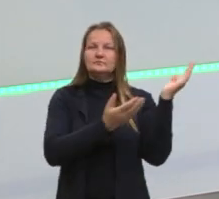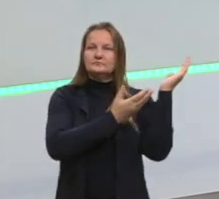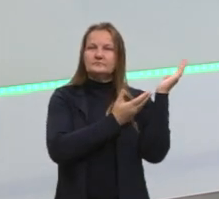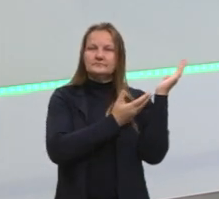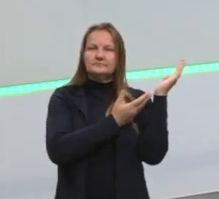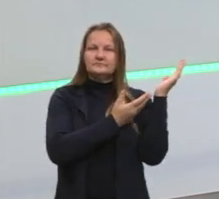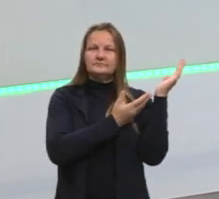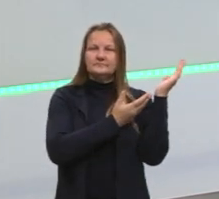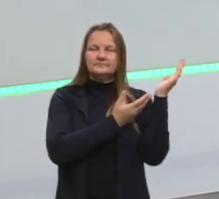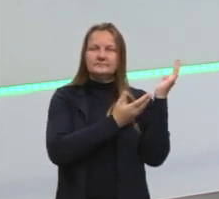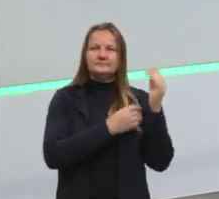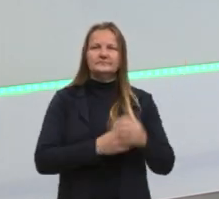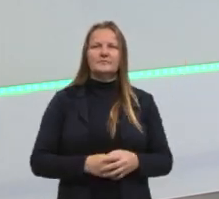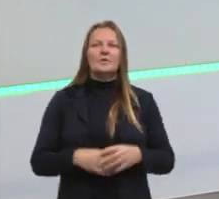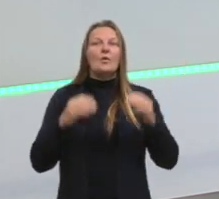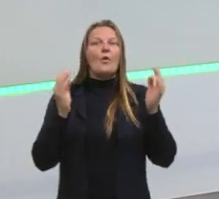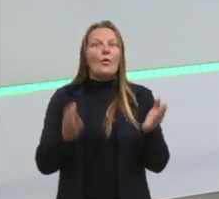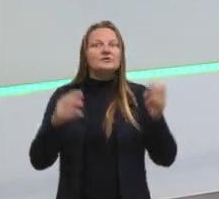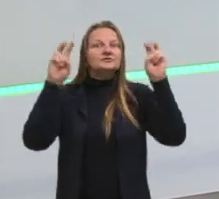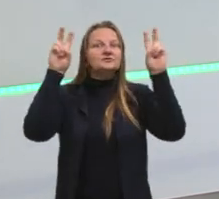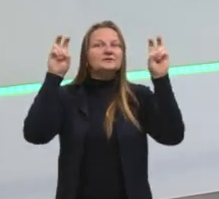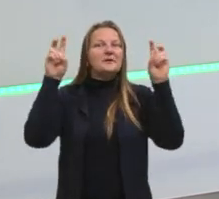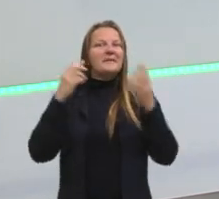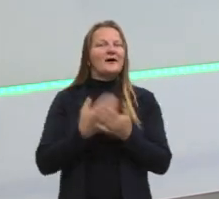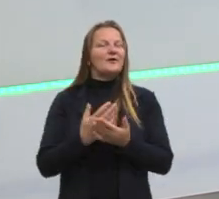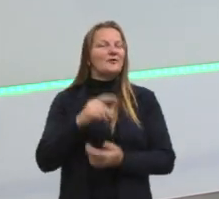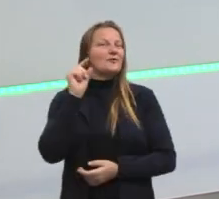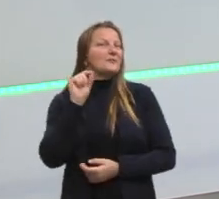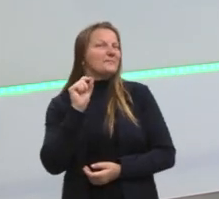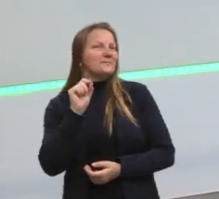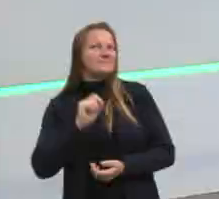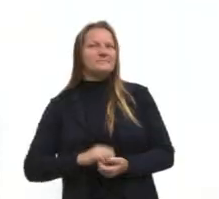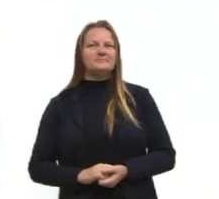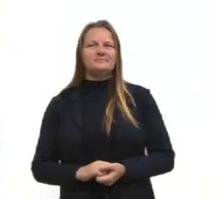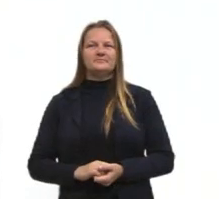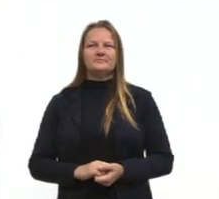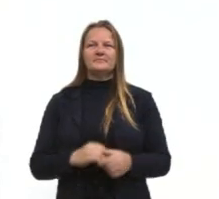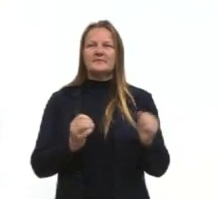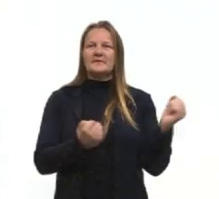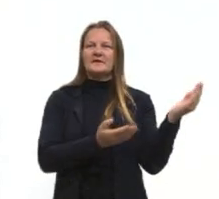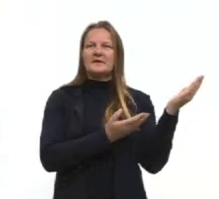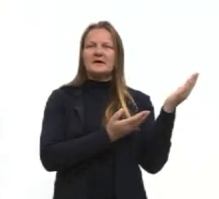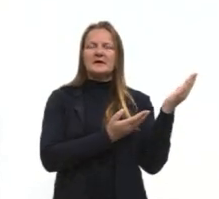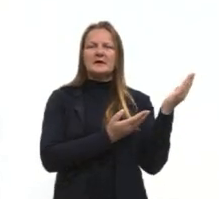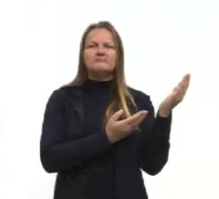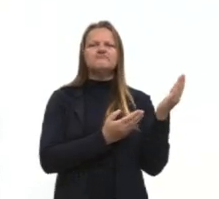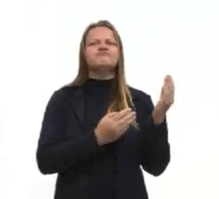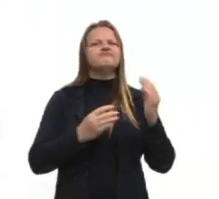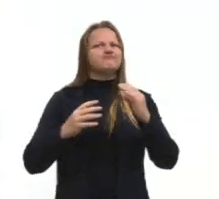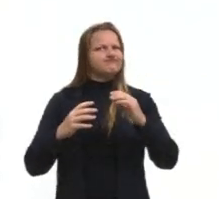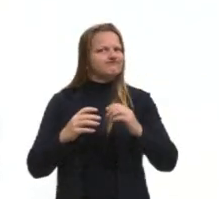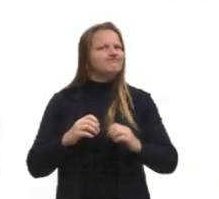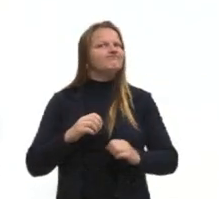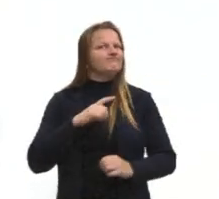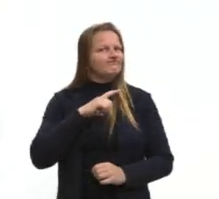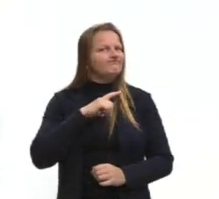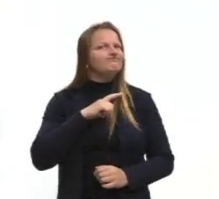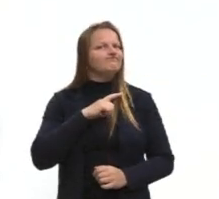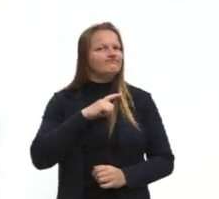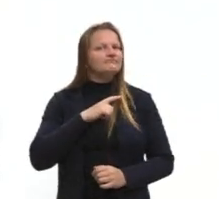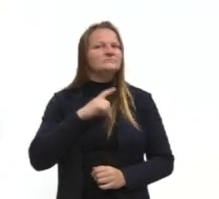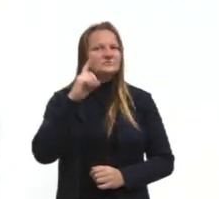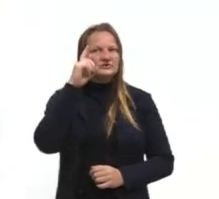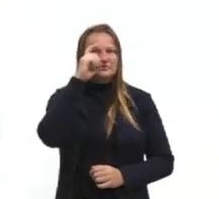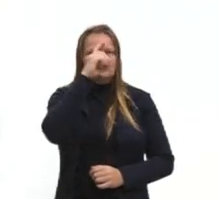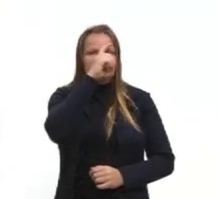contatos que que nós vamos ver hoje olha só que que nós vamos ver tensões geopolíticas no Oriente Médio essa região aí